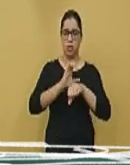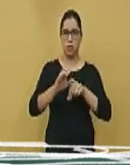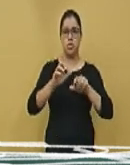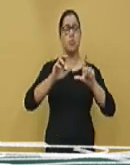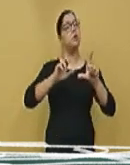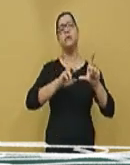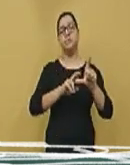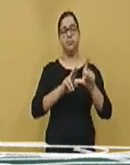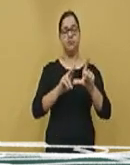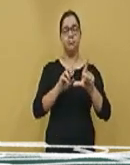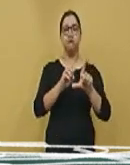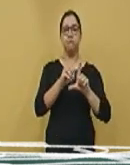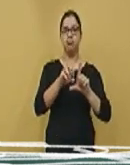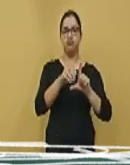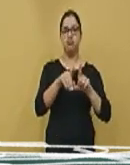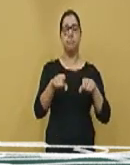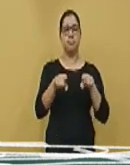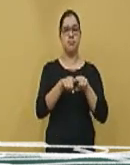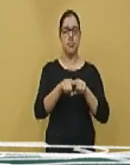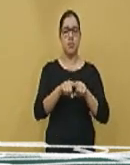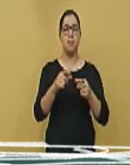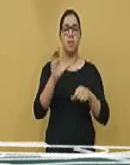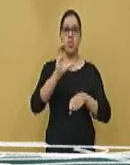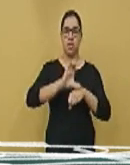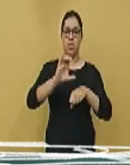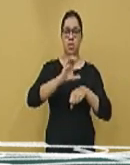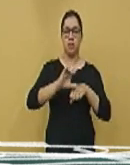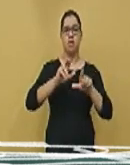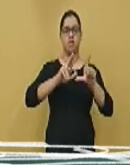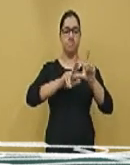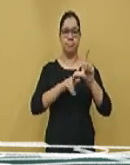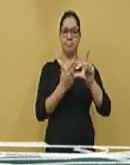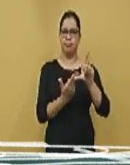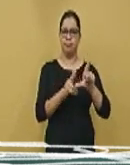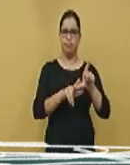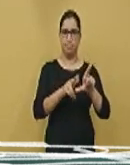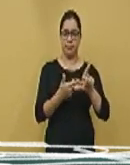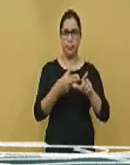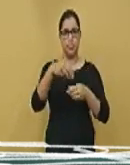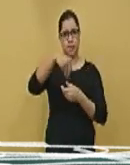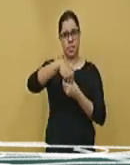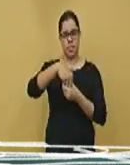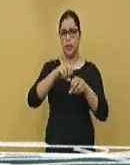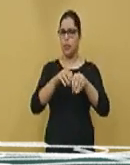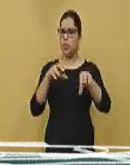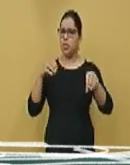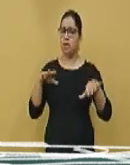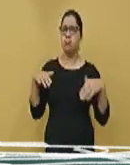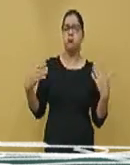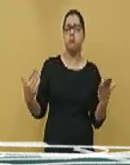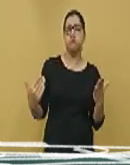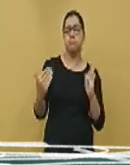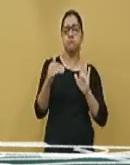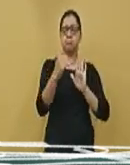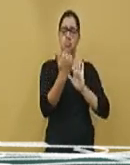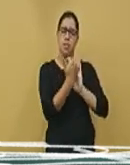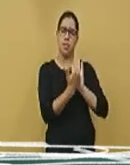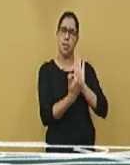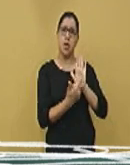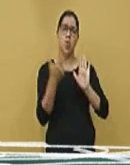letras libras. Sendo assim, o que é a institucionalização da EAD na UFGD? Quais seriam as ações para atingir este